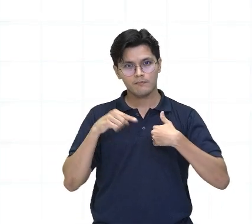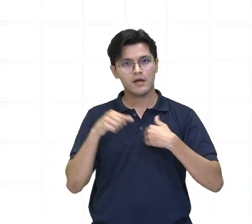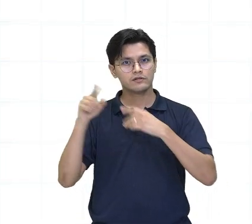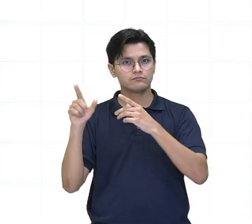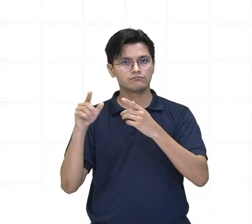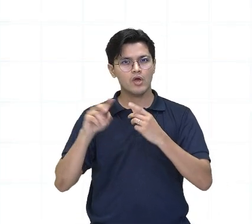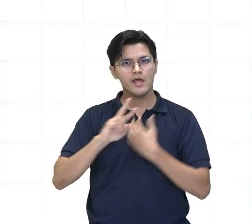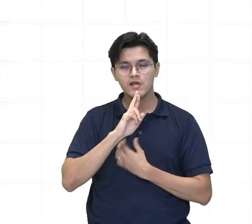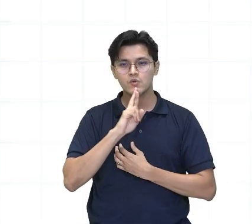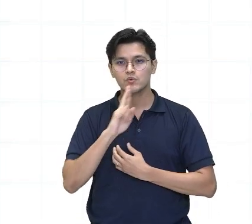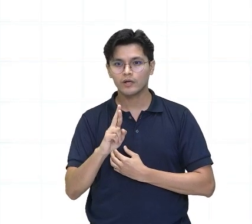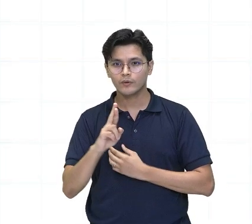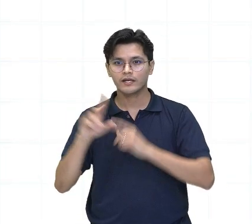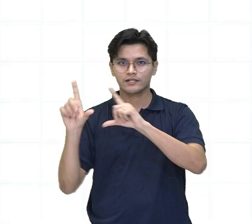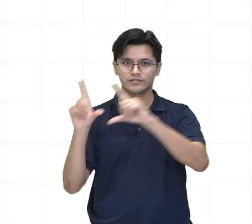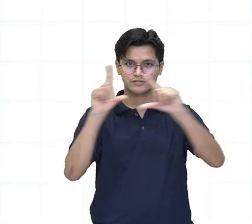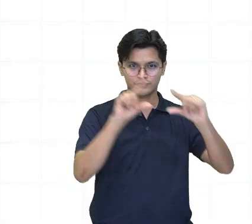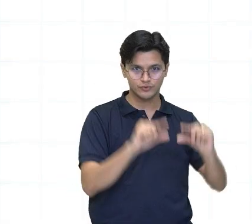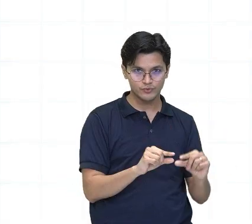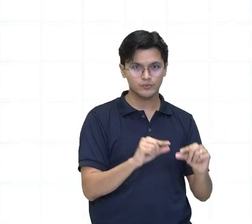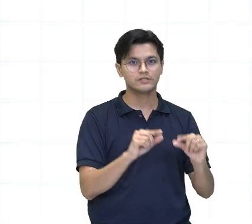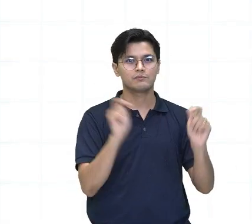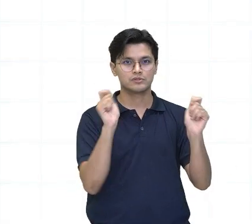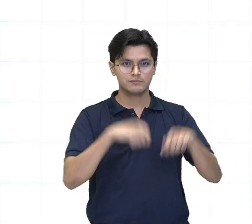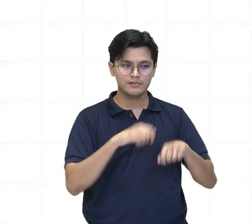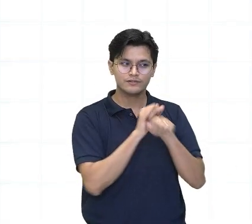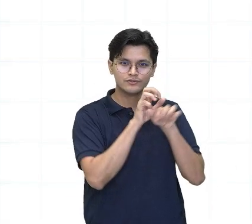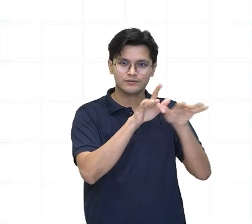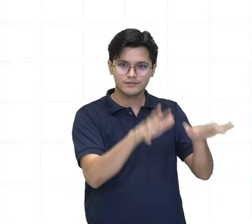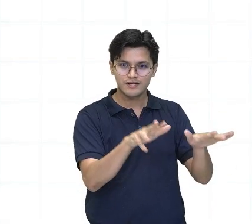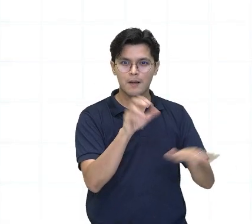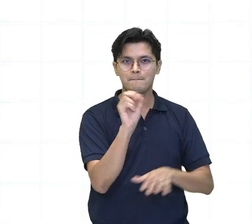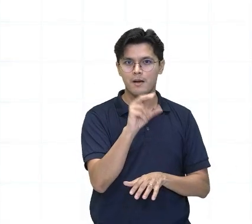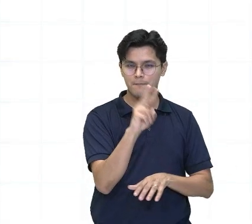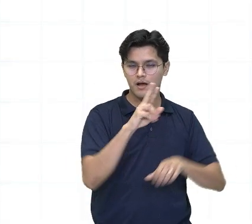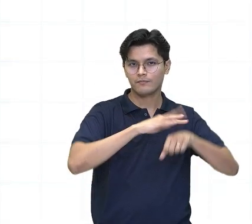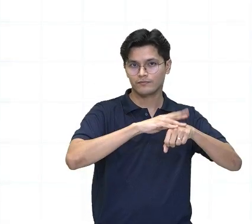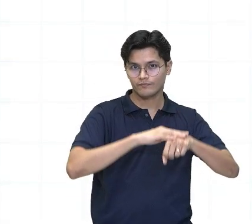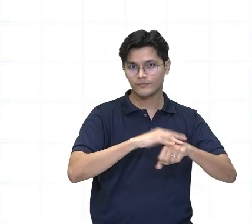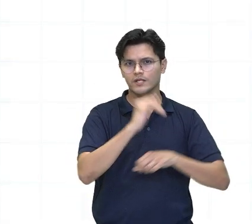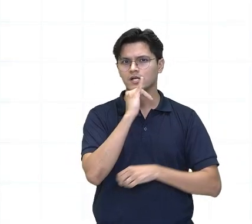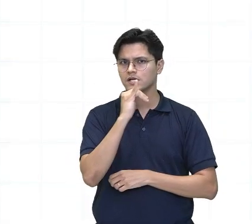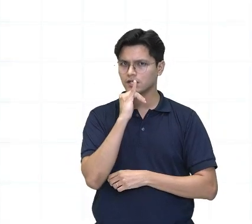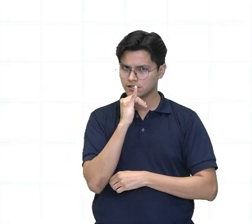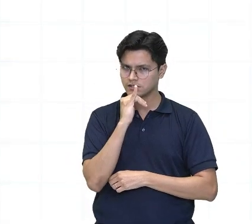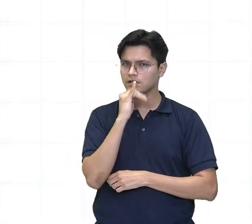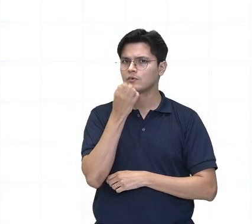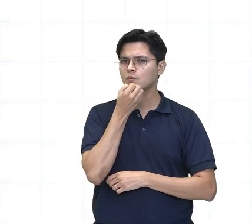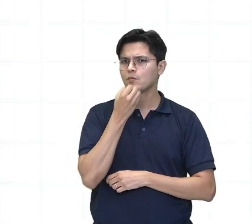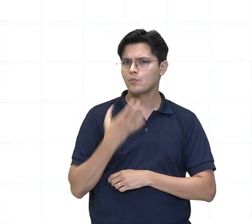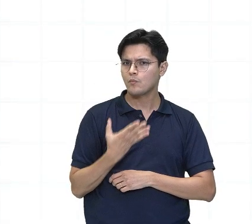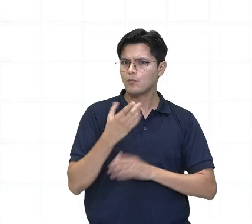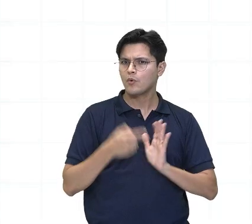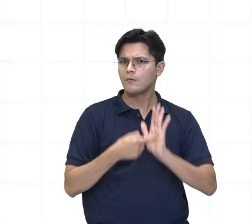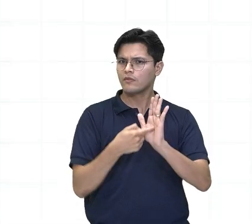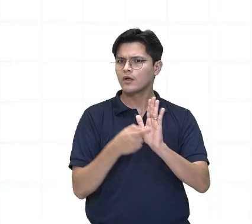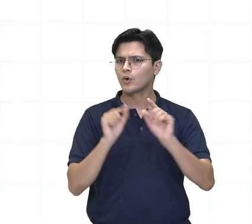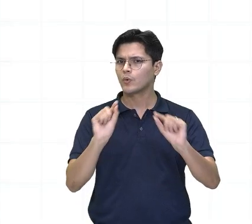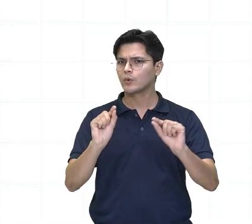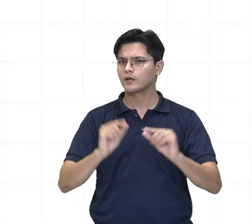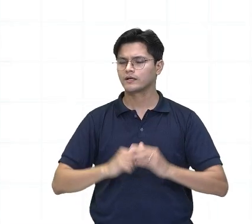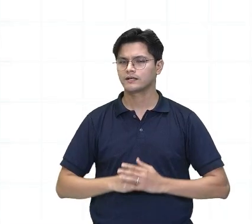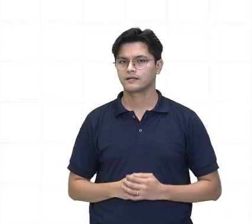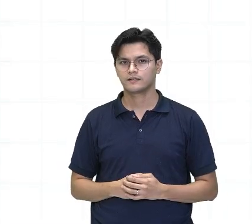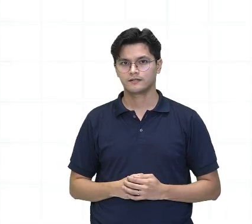significativa as taxas de transmissão de arboviroses. Um exemplo bem-sucedido citado pelos autores é